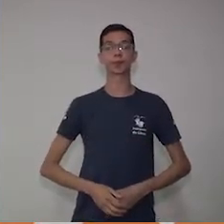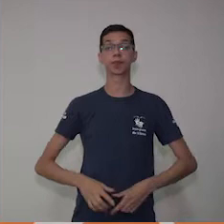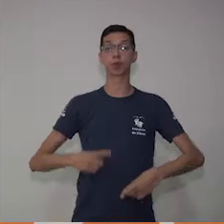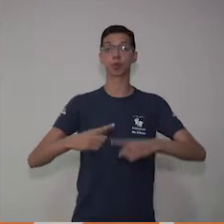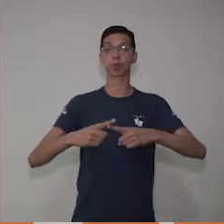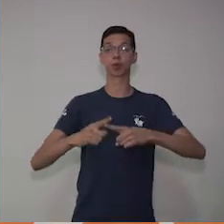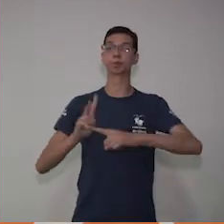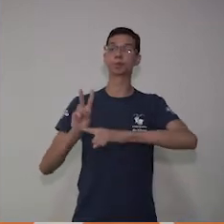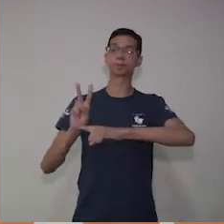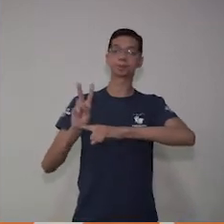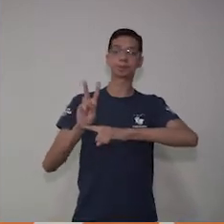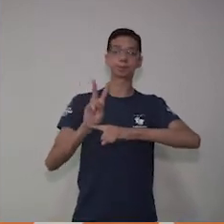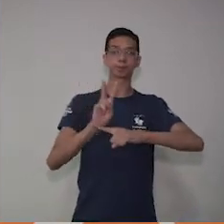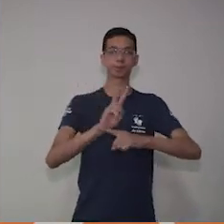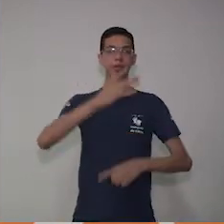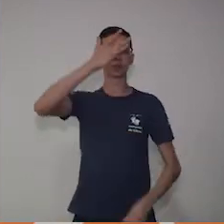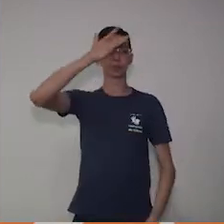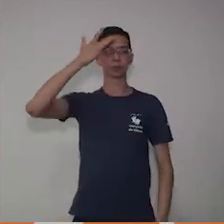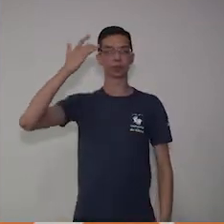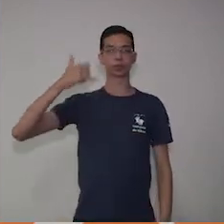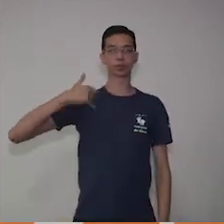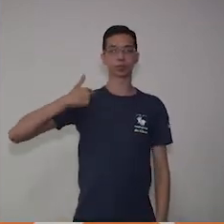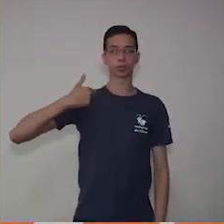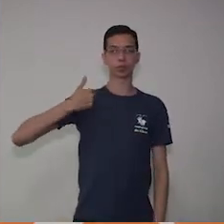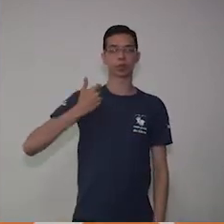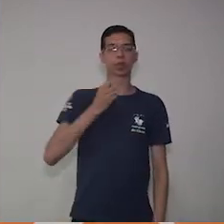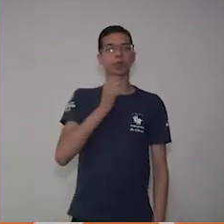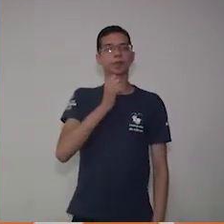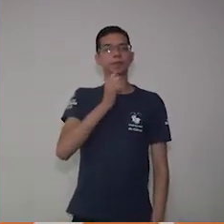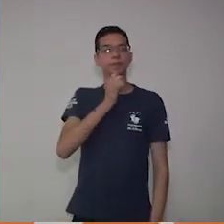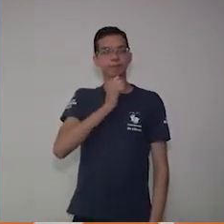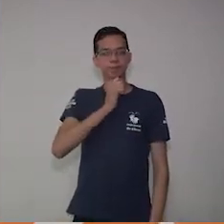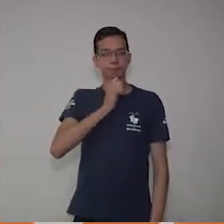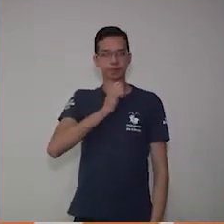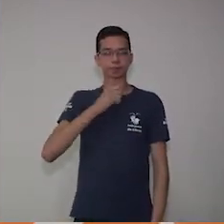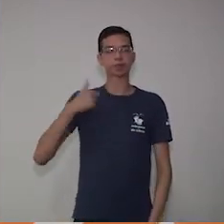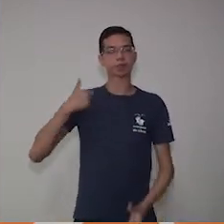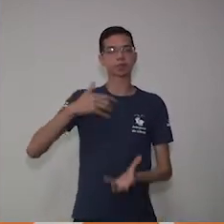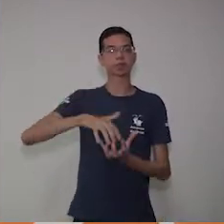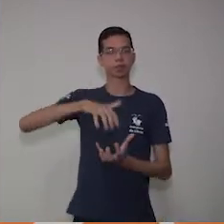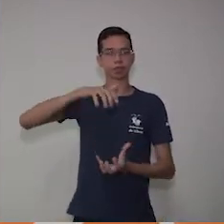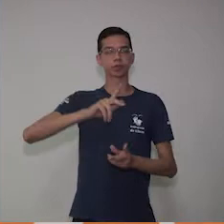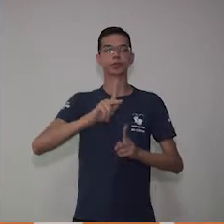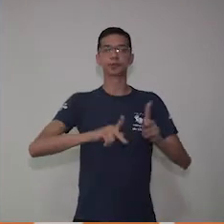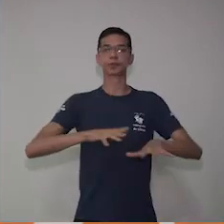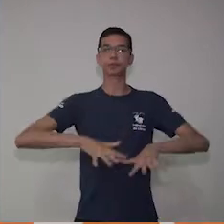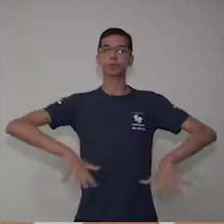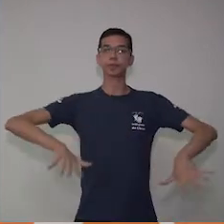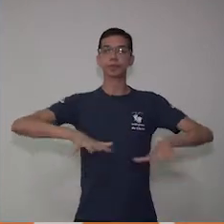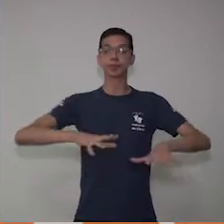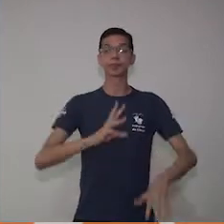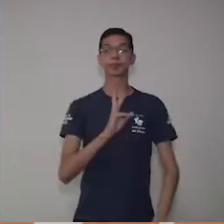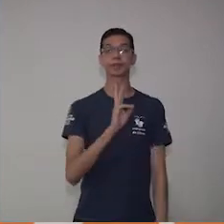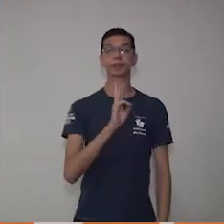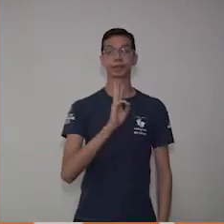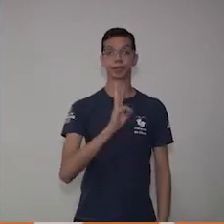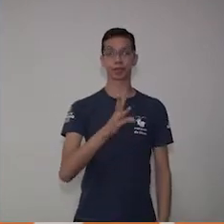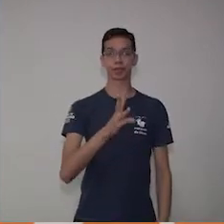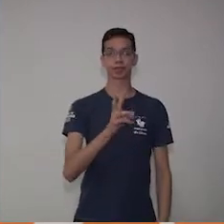com idosos e com a população em situação de rua. Então, um total de